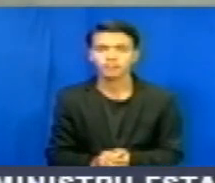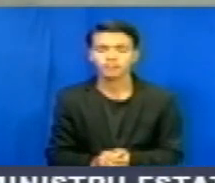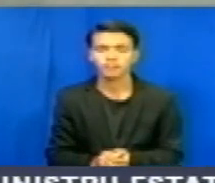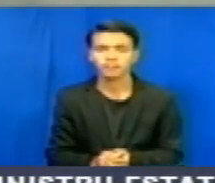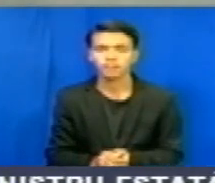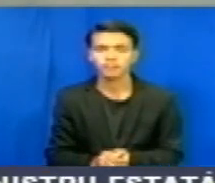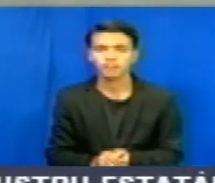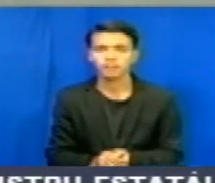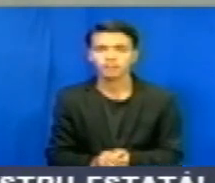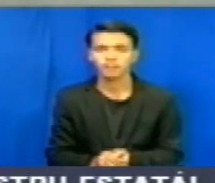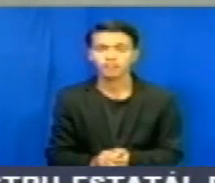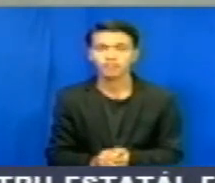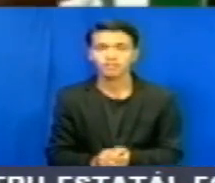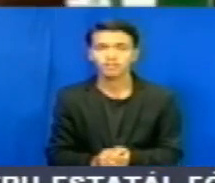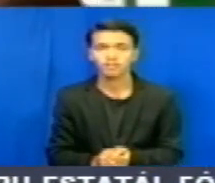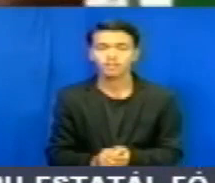para